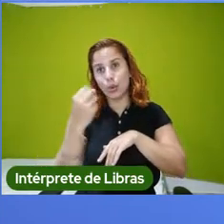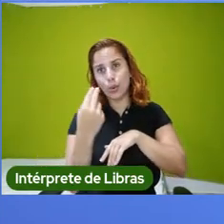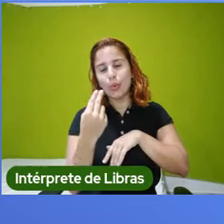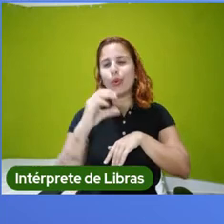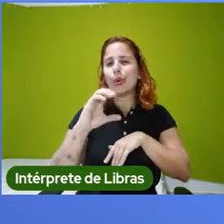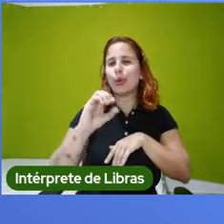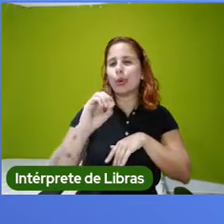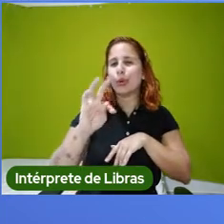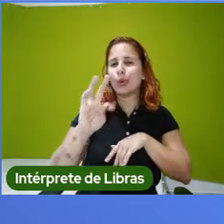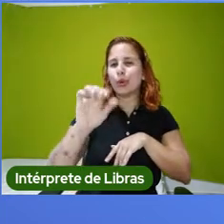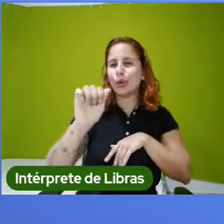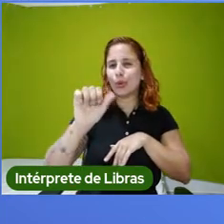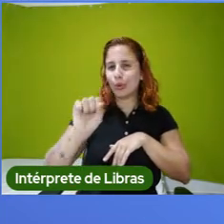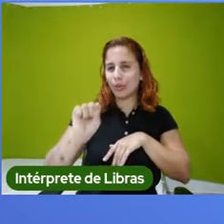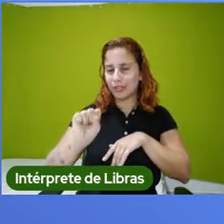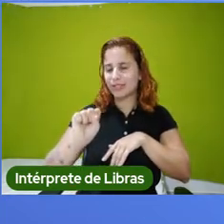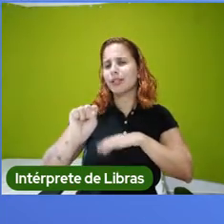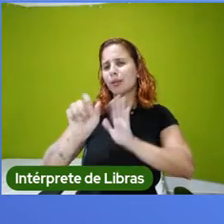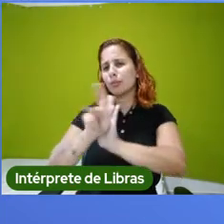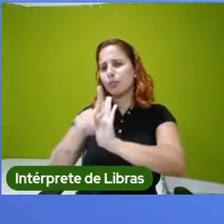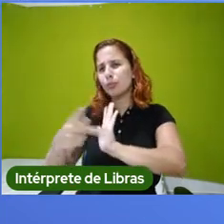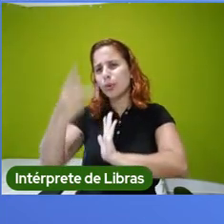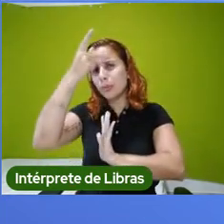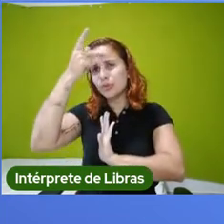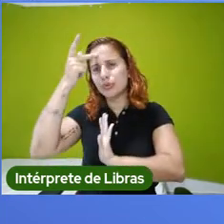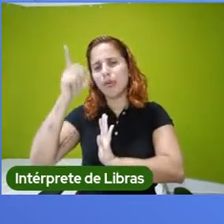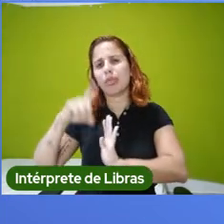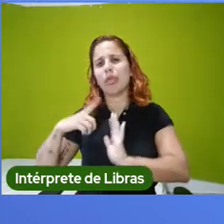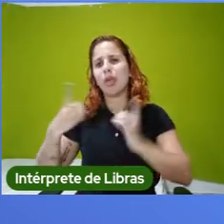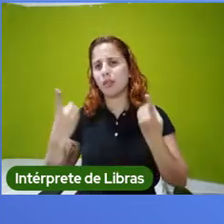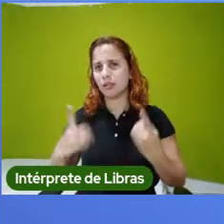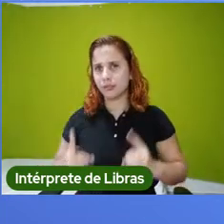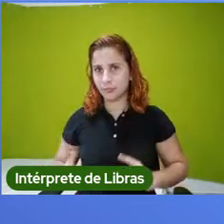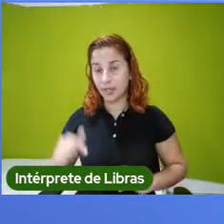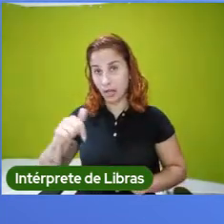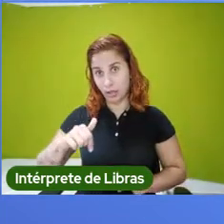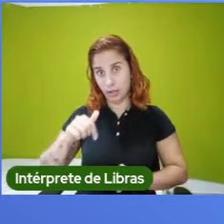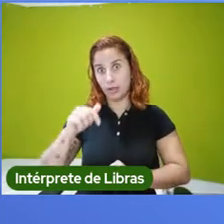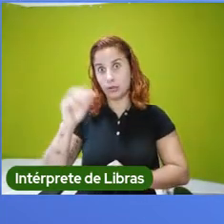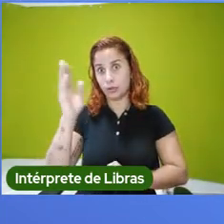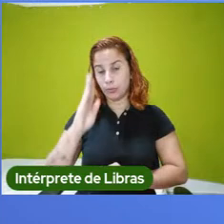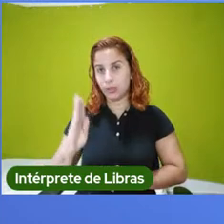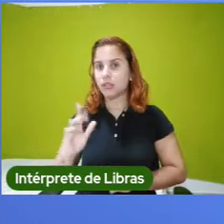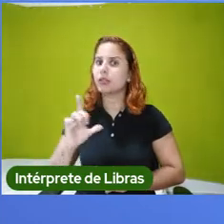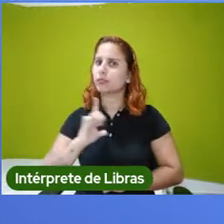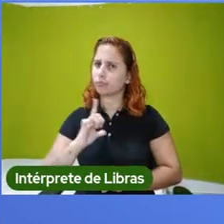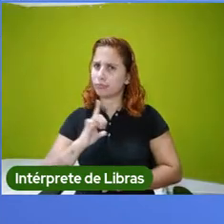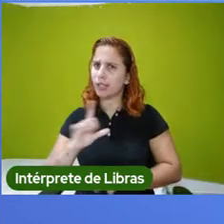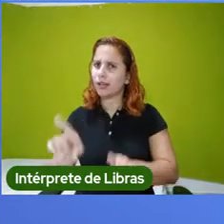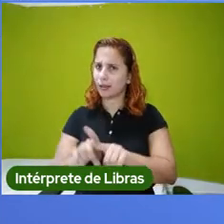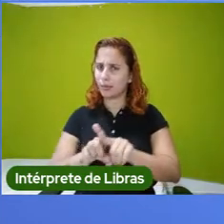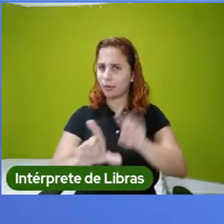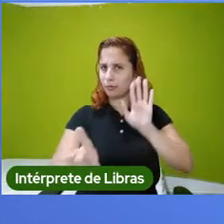deficiência. Esse é um demarcador importante. O Brasil tem uma legislação, uma das pioneiras na América Latina. Muitos